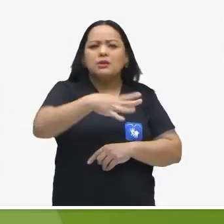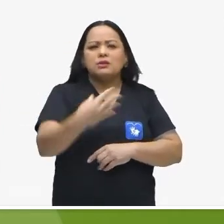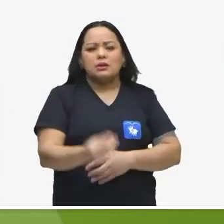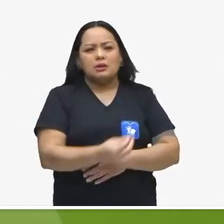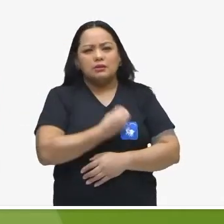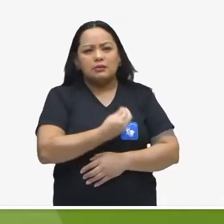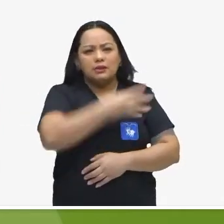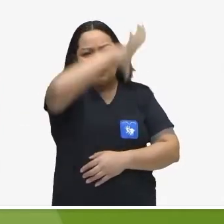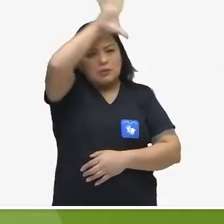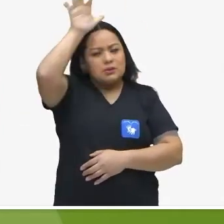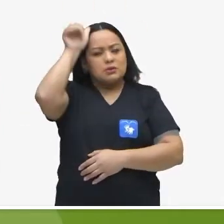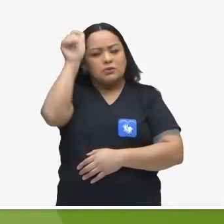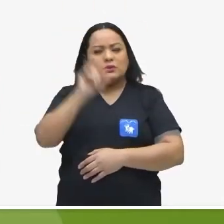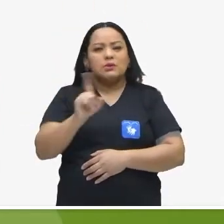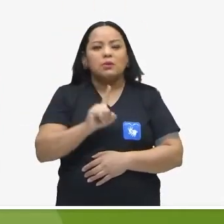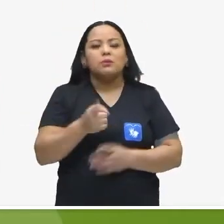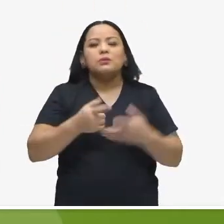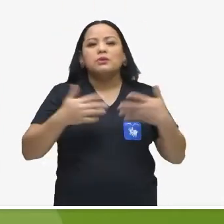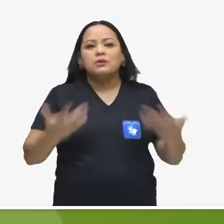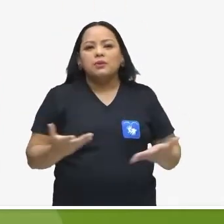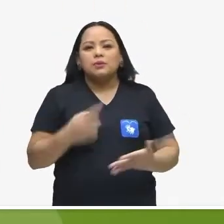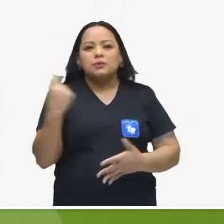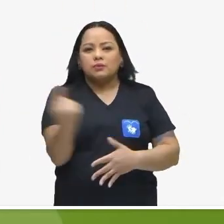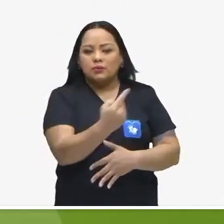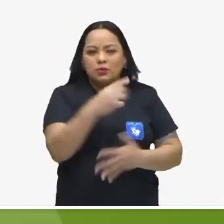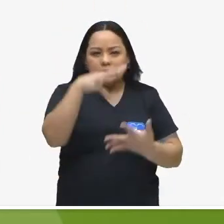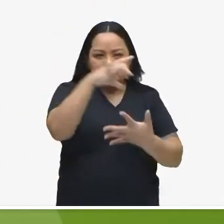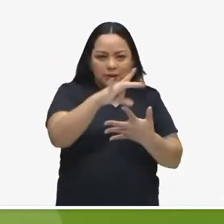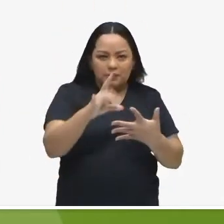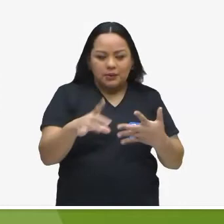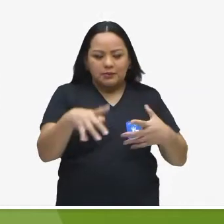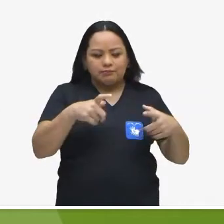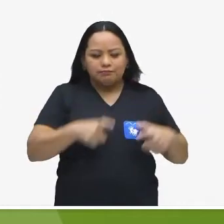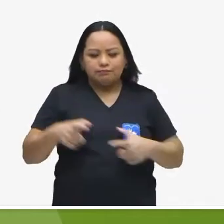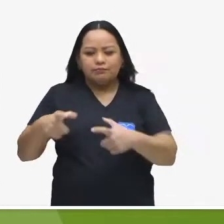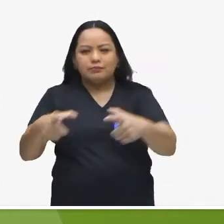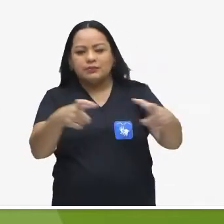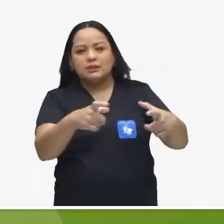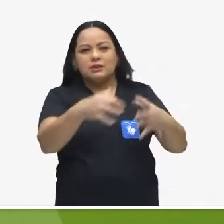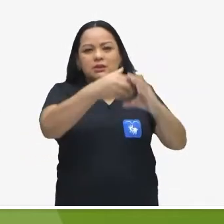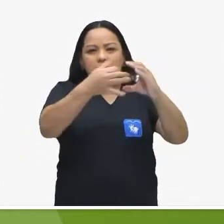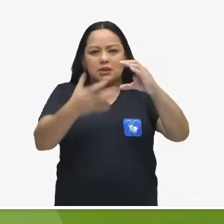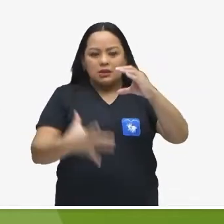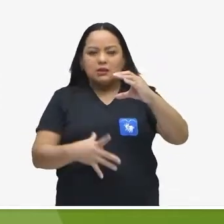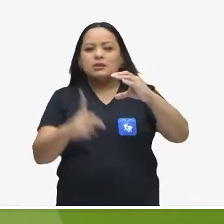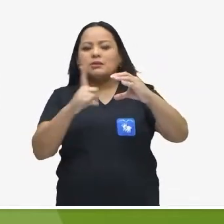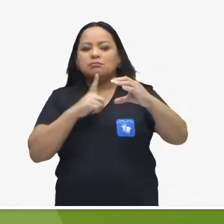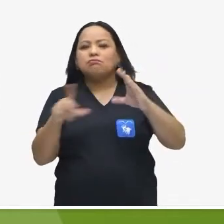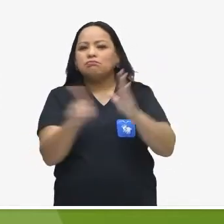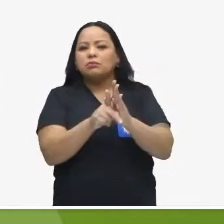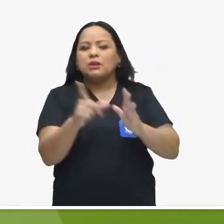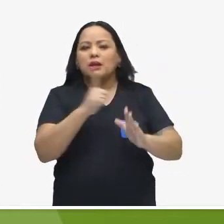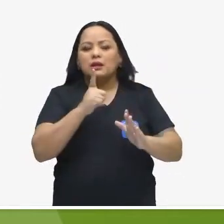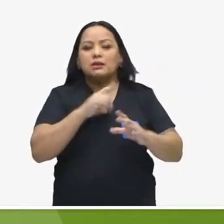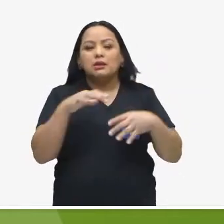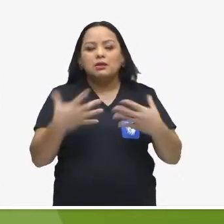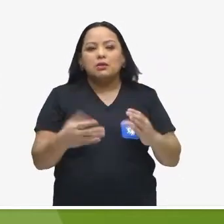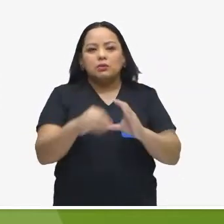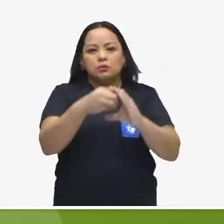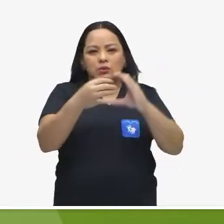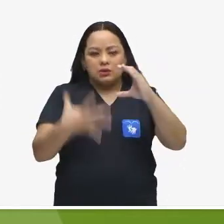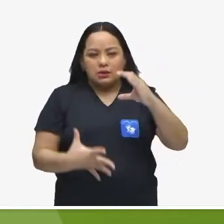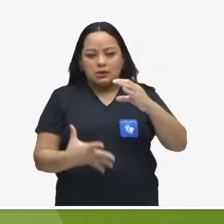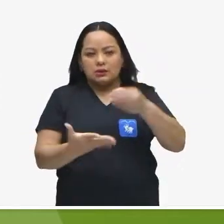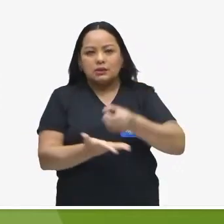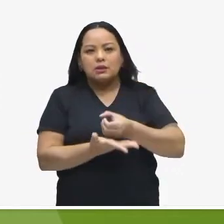floresta amazônica, certo? Então, cada ambiente vai ter as suas características. E as características favoráveis para